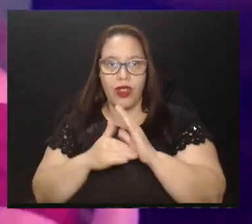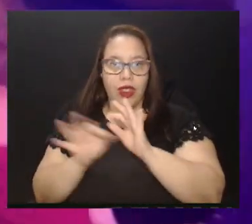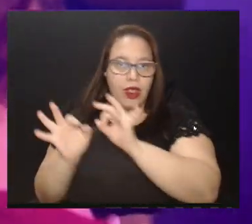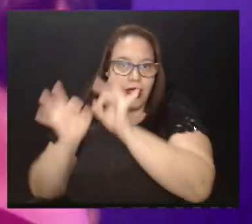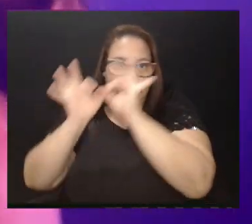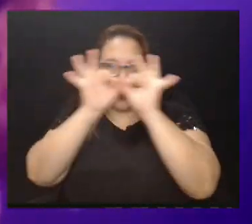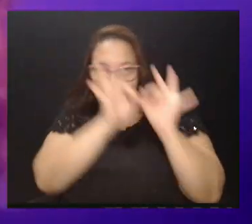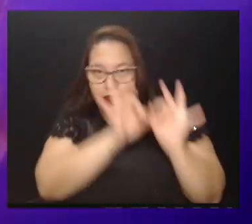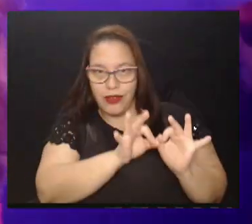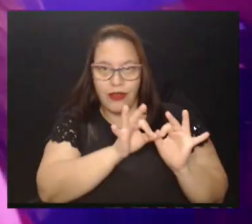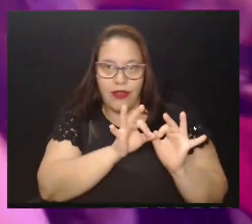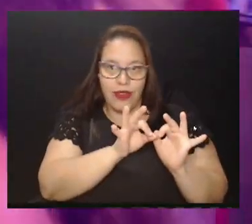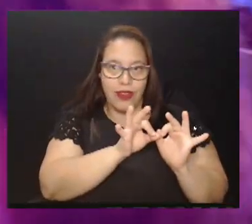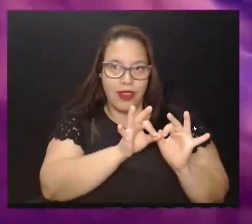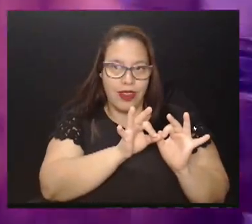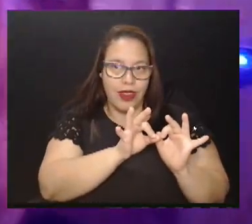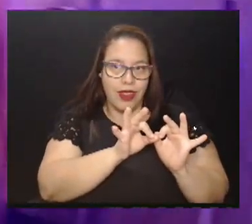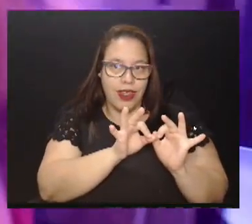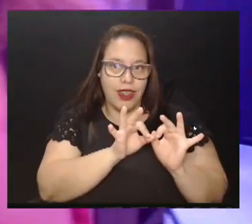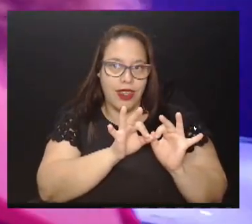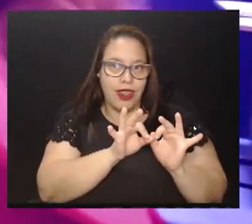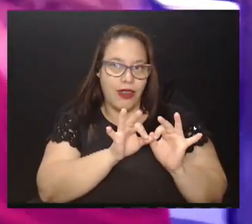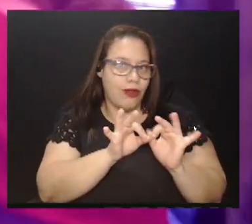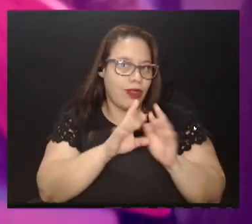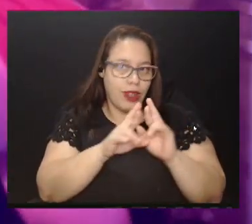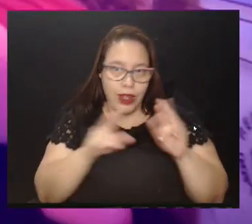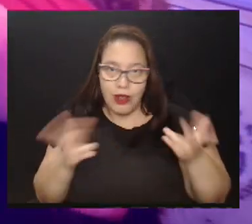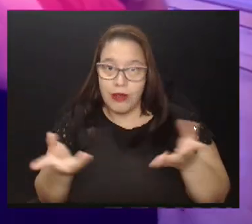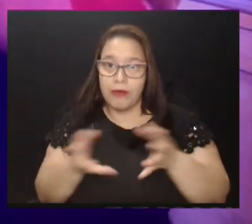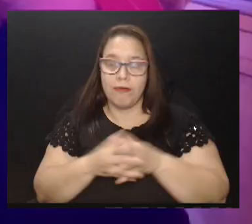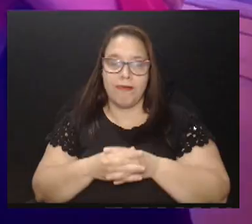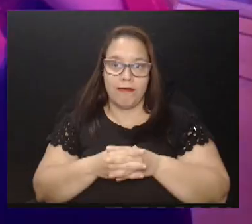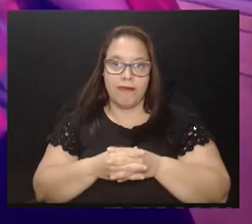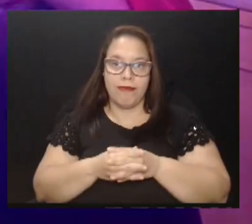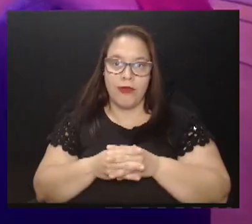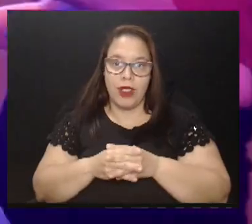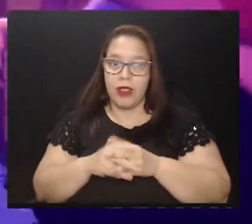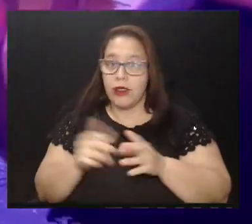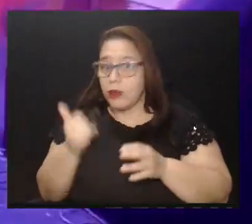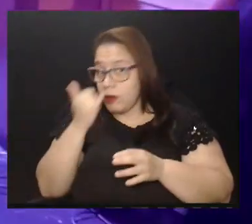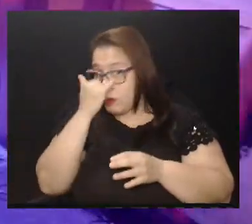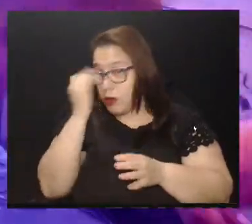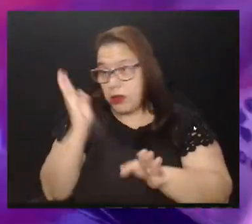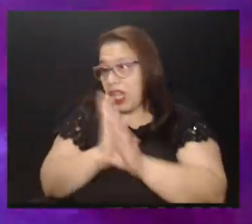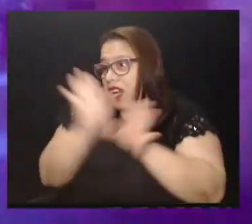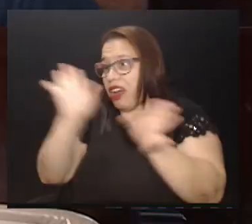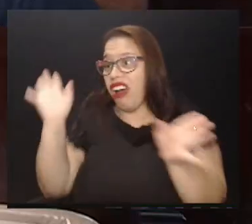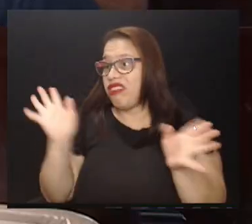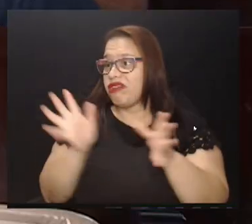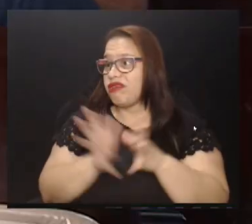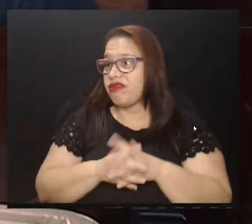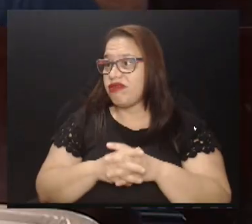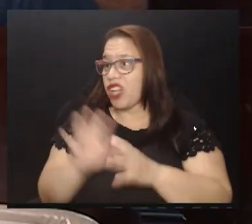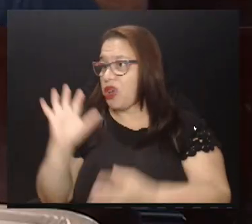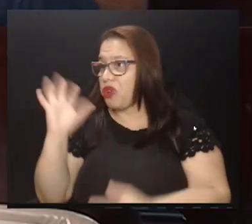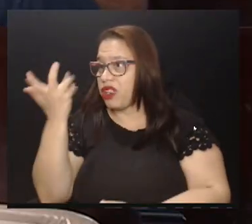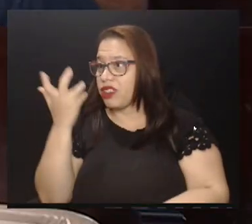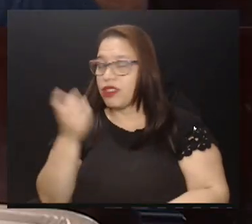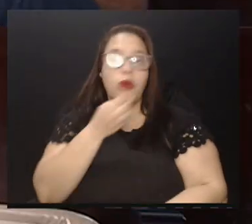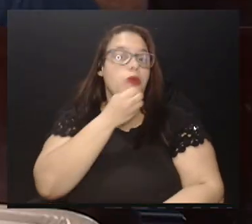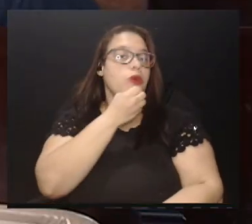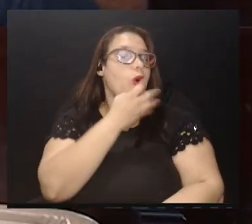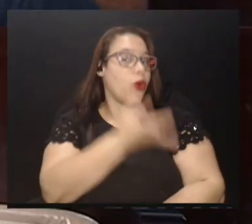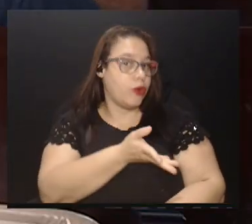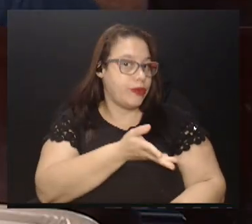sui generis nessa história. Então, assim, foi acidental. Surgiu essa história, né? Bom, vamos lá. Tem alguns